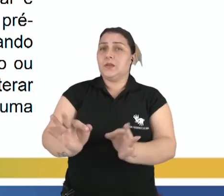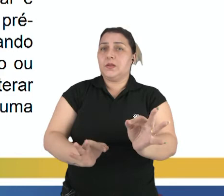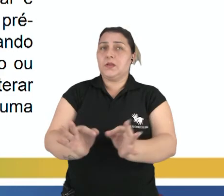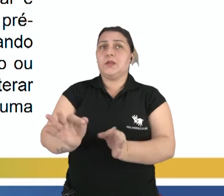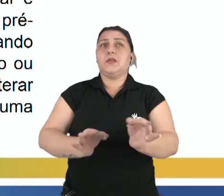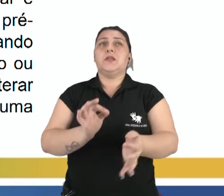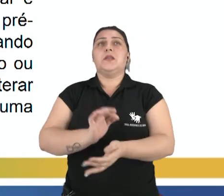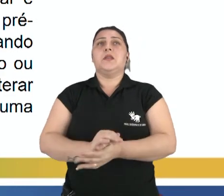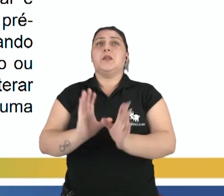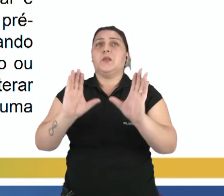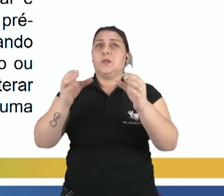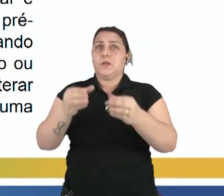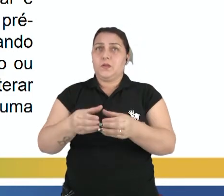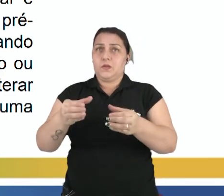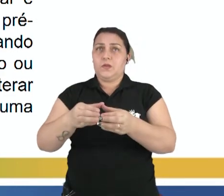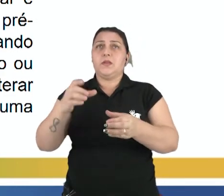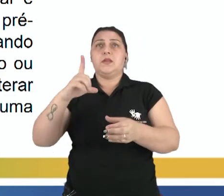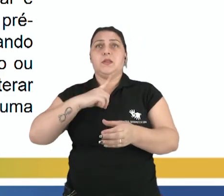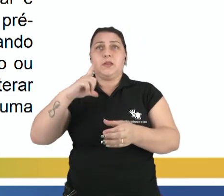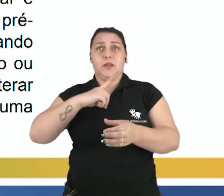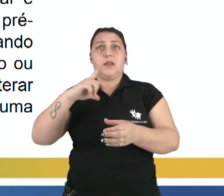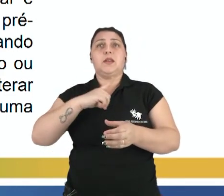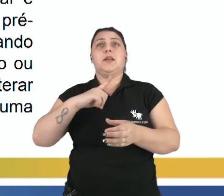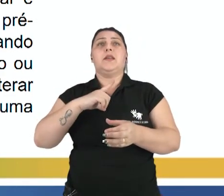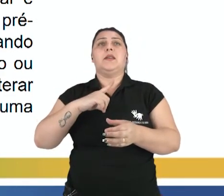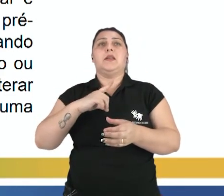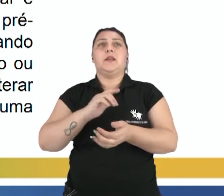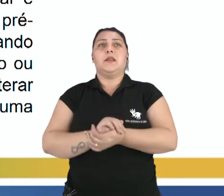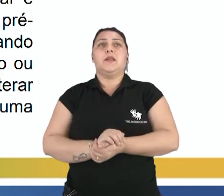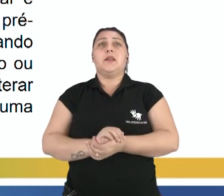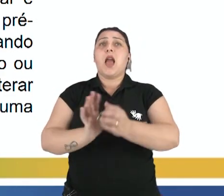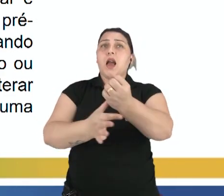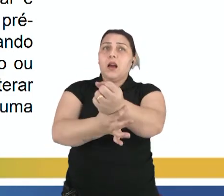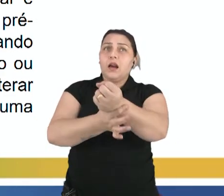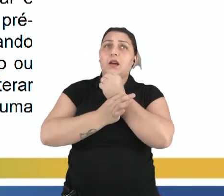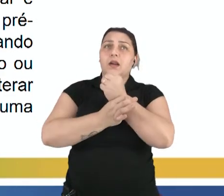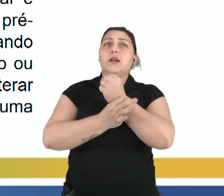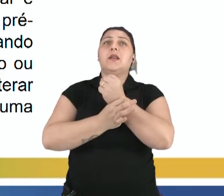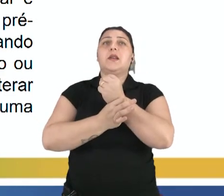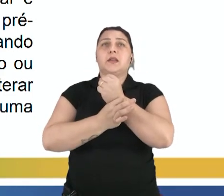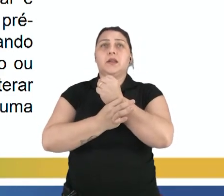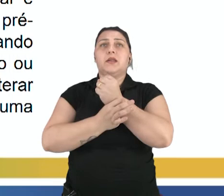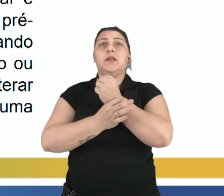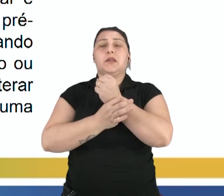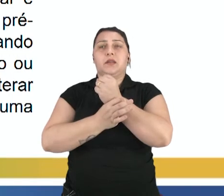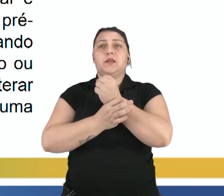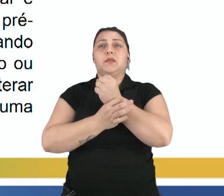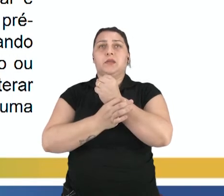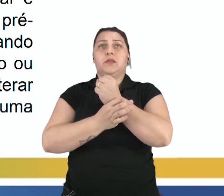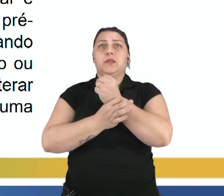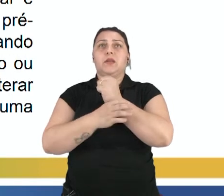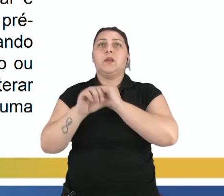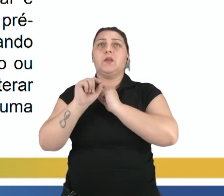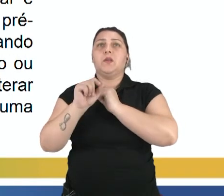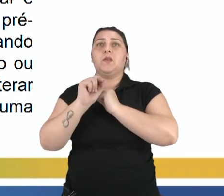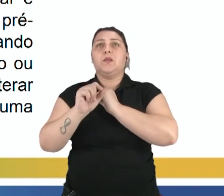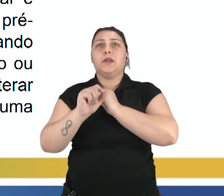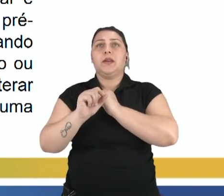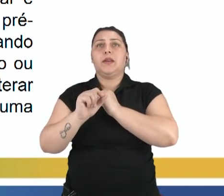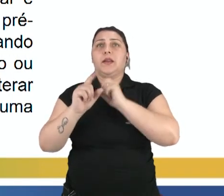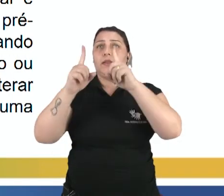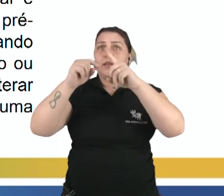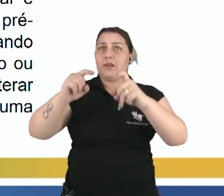planejamento familiar é um conjunto de ações que são oferecidos, né, que garantem a concepção e a anticoncepção que